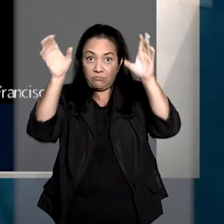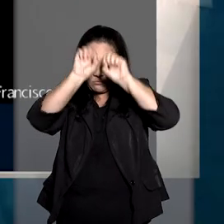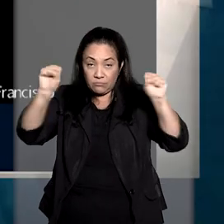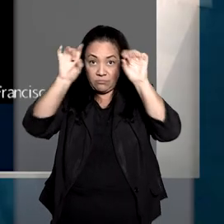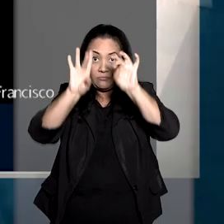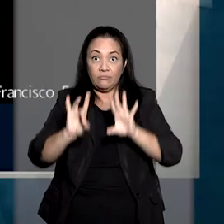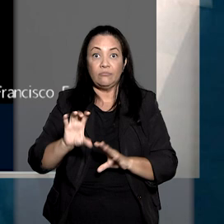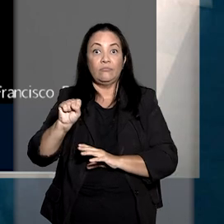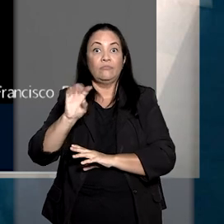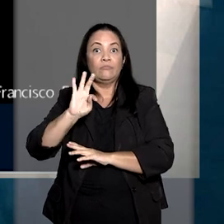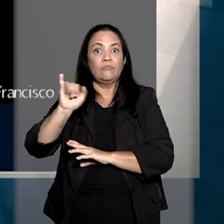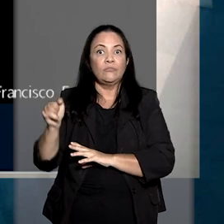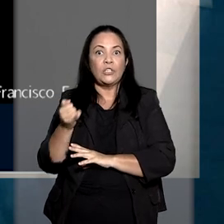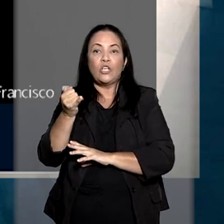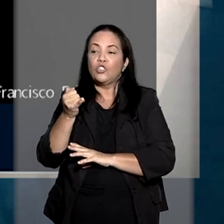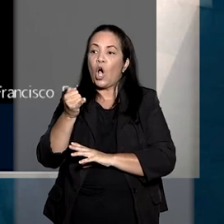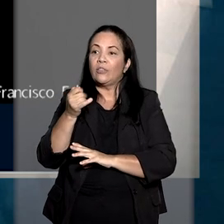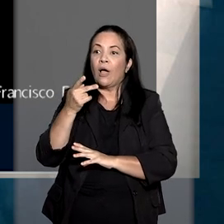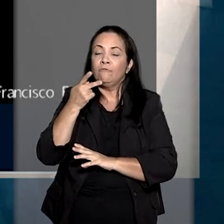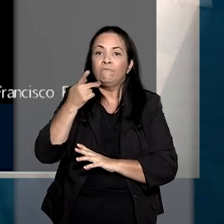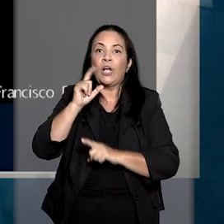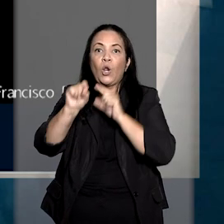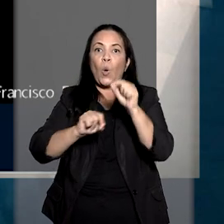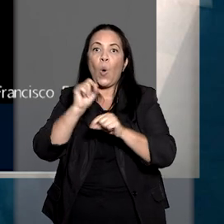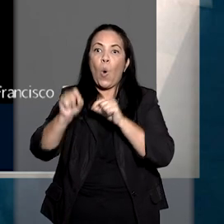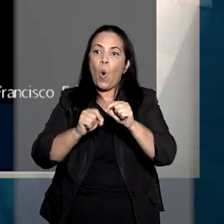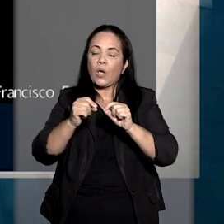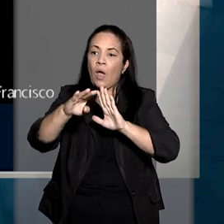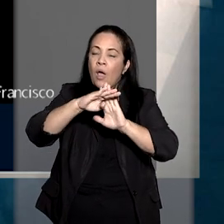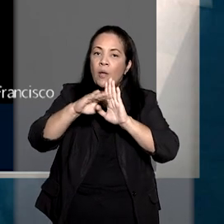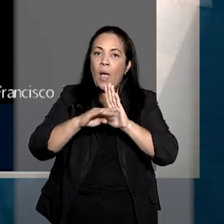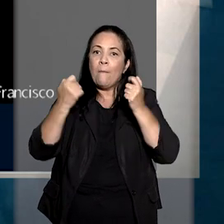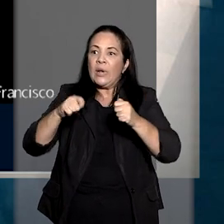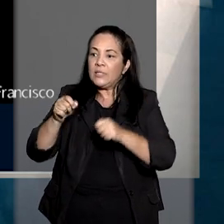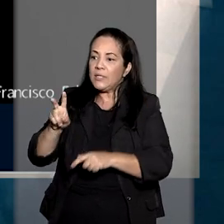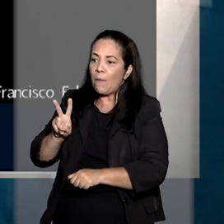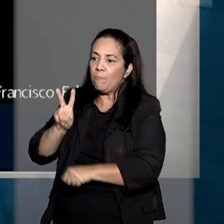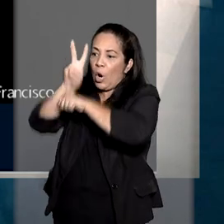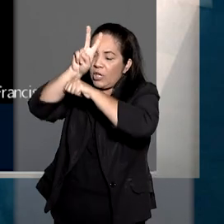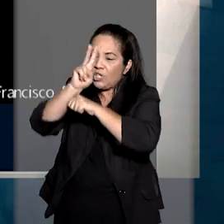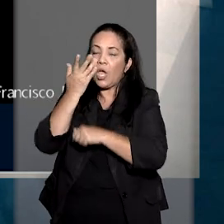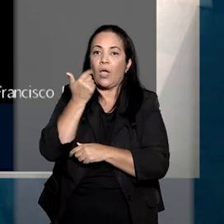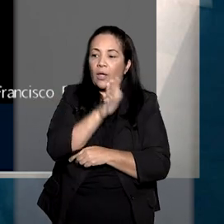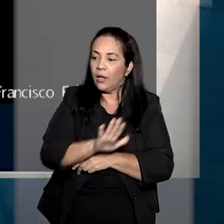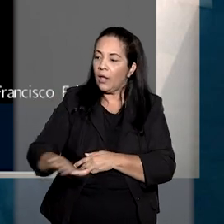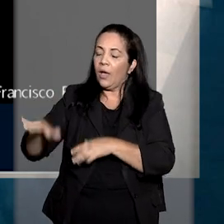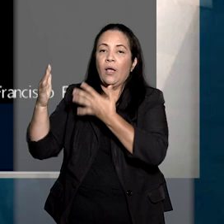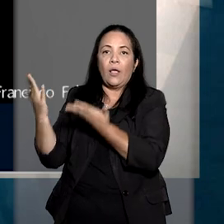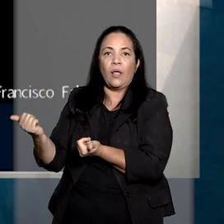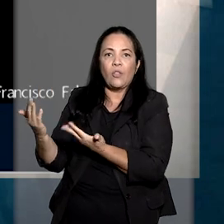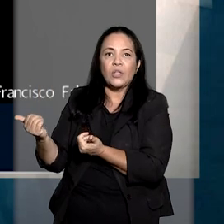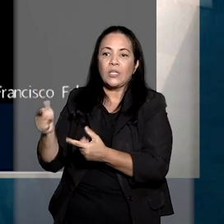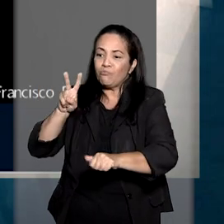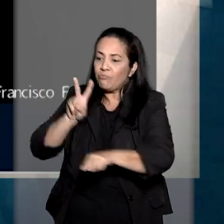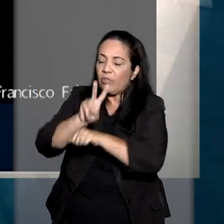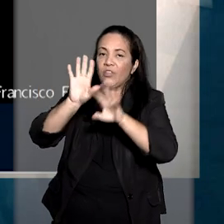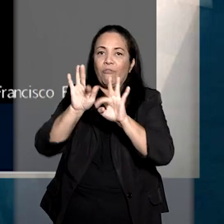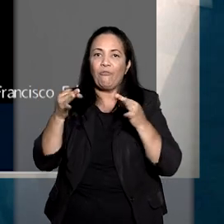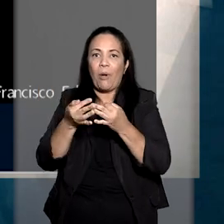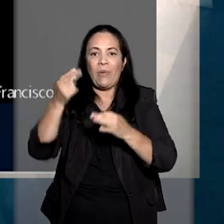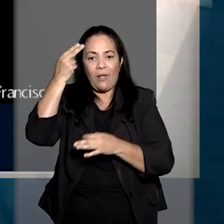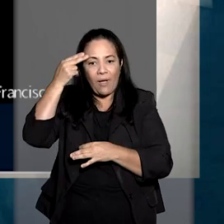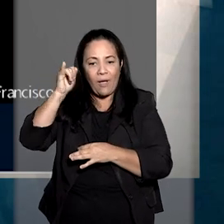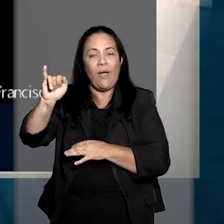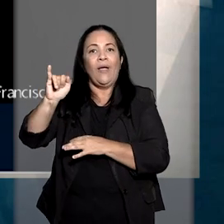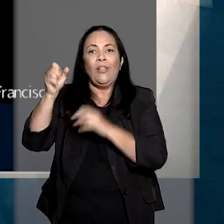caso a corte especial do STJ entendeu que os princípios adotados em favor da Criança e do Adolescente assim como da